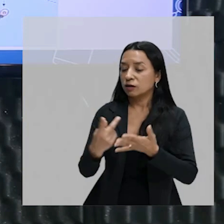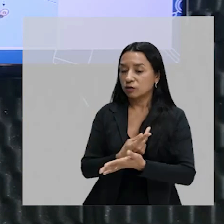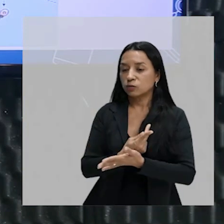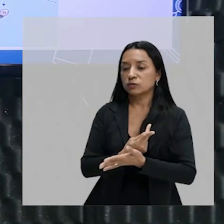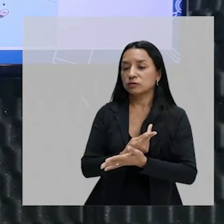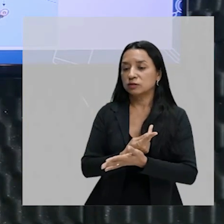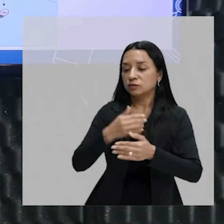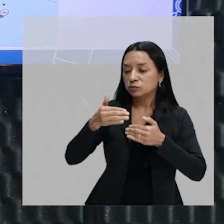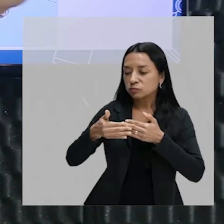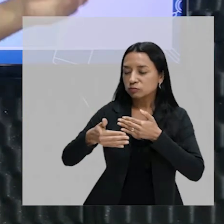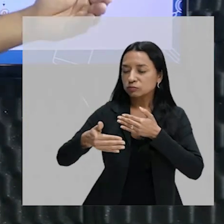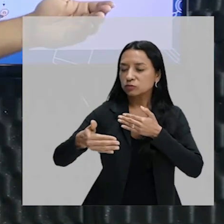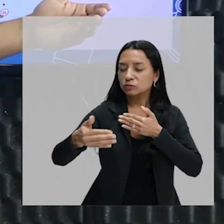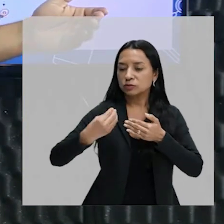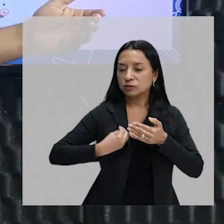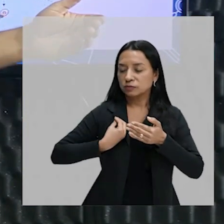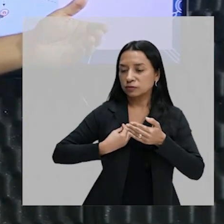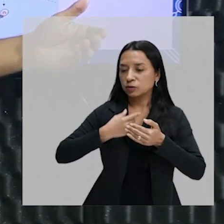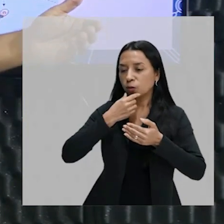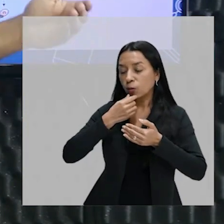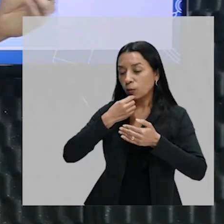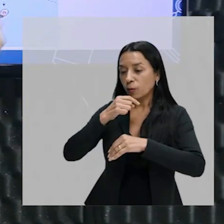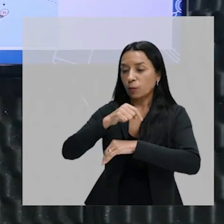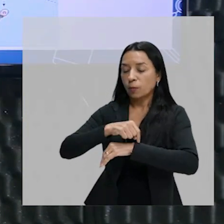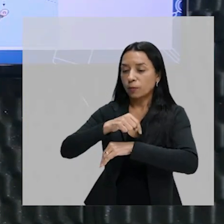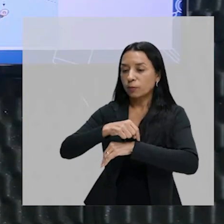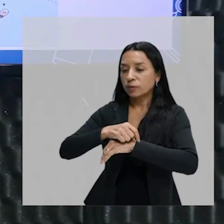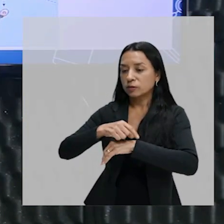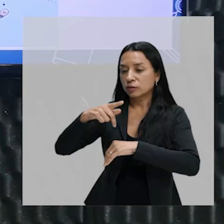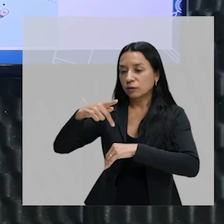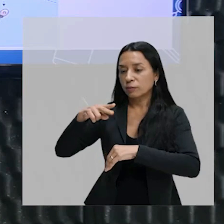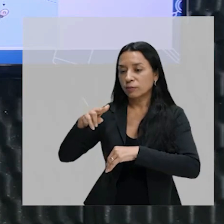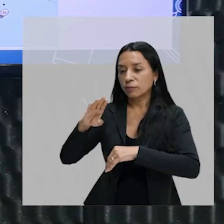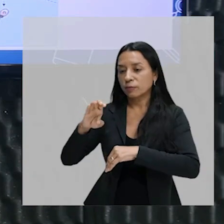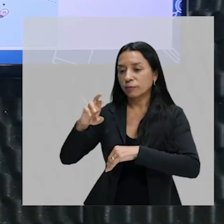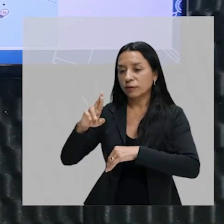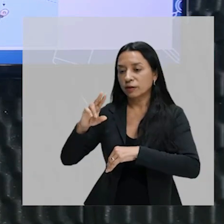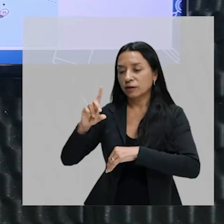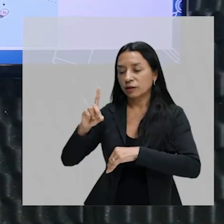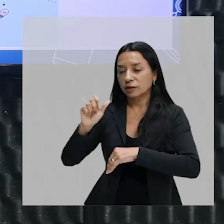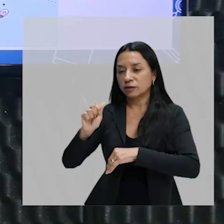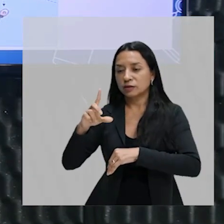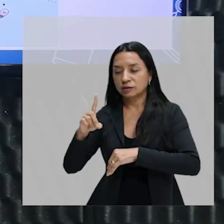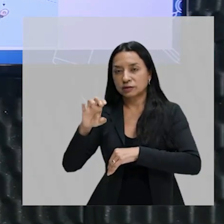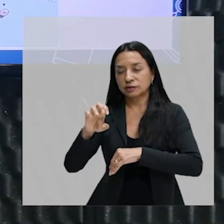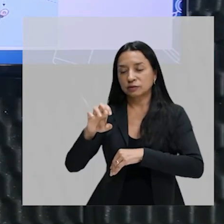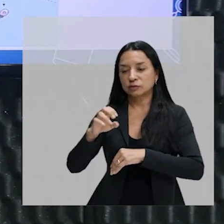toda a vida do homem desde o momento da sua puberdade quando ele começa a ficar reprodutivamente